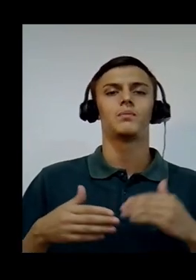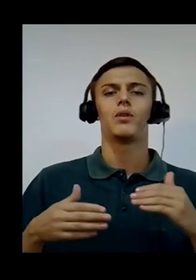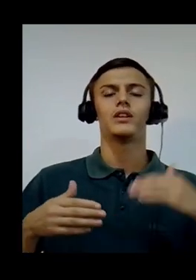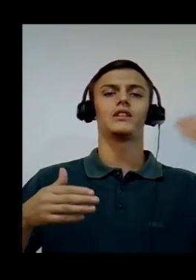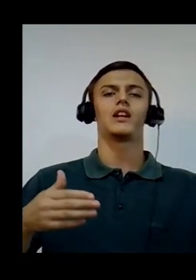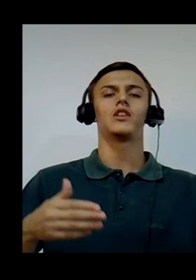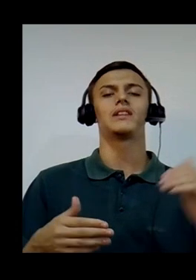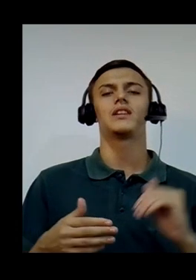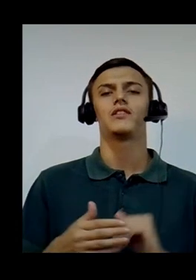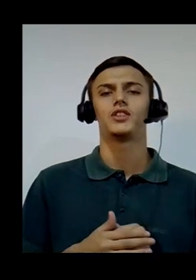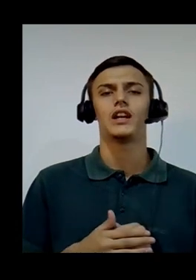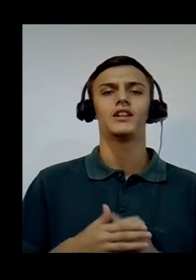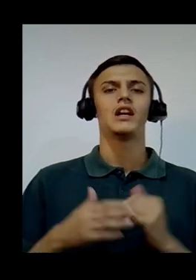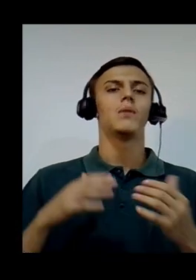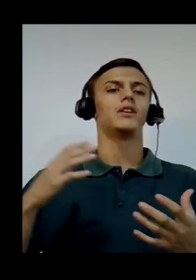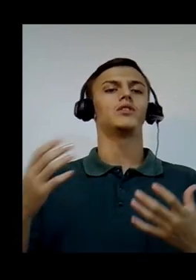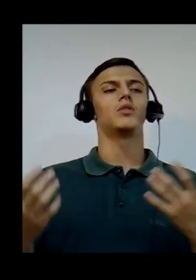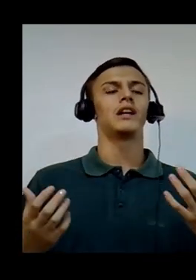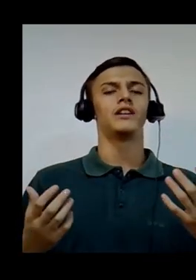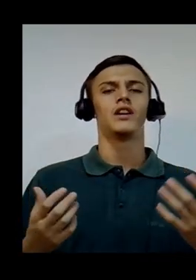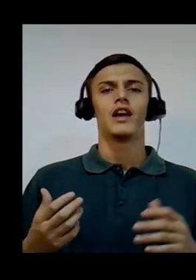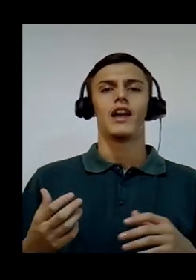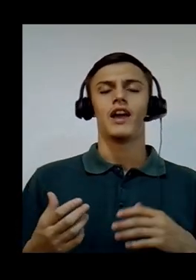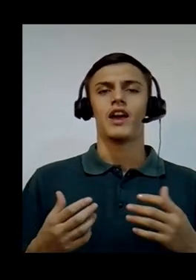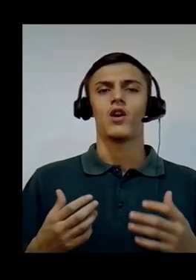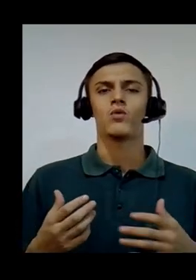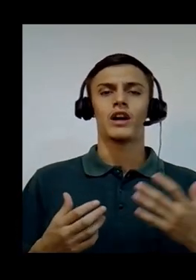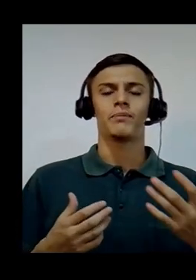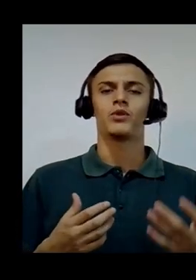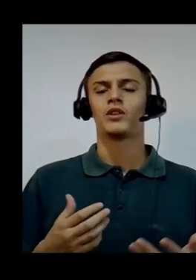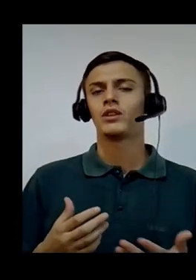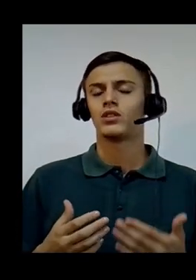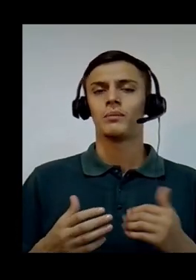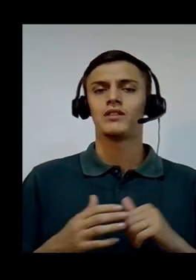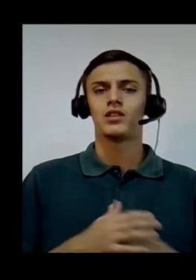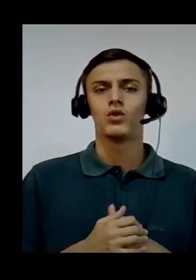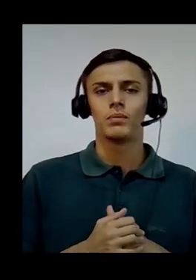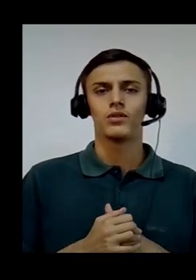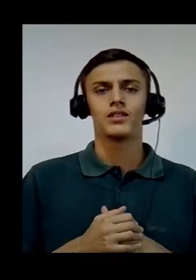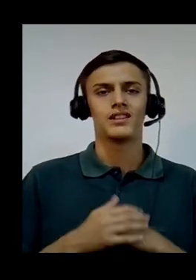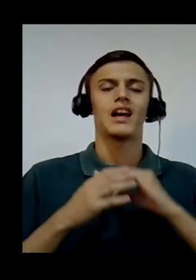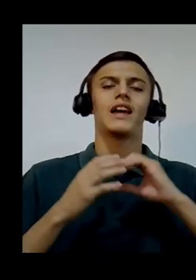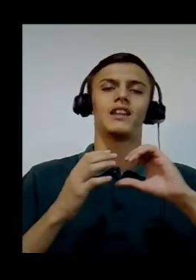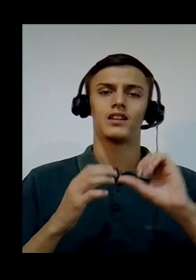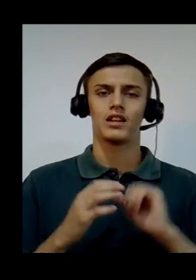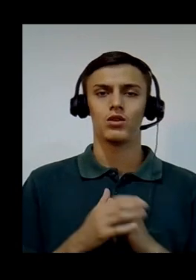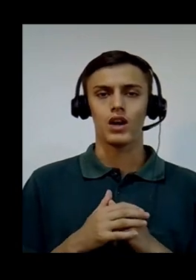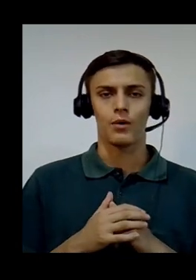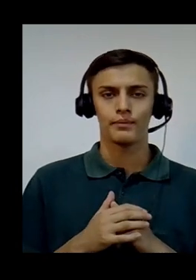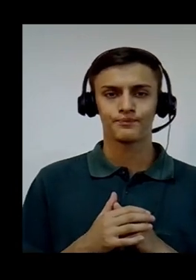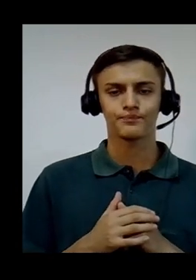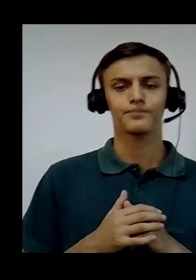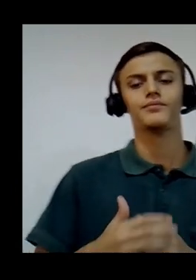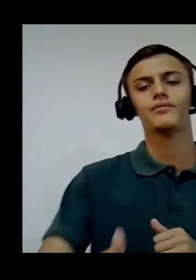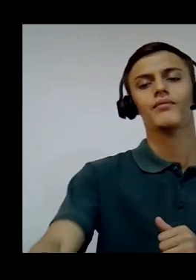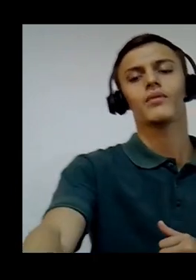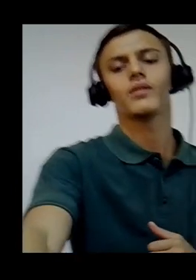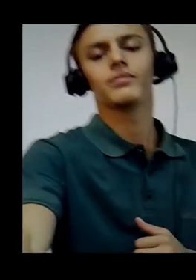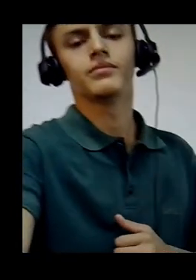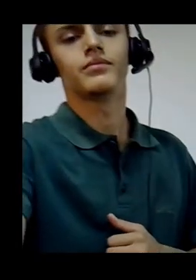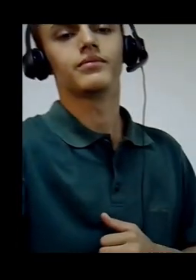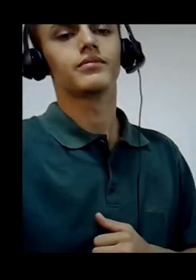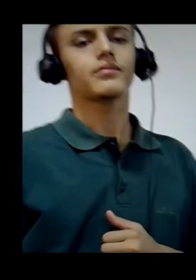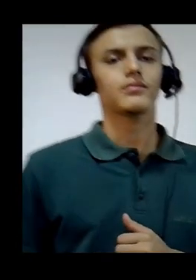sozinho, porque vocês podem entrar numa sala fechada, podem tomar ali um caminho que não é totalmente seguro para vocês saírem daquele local.